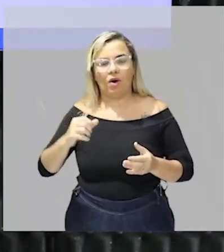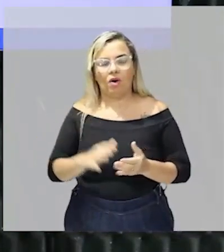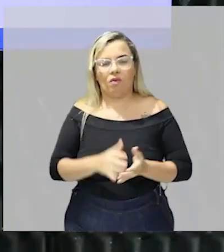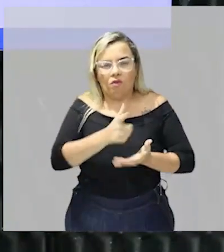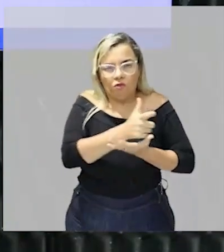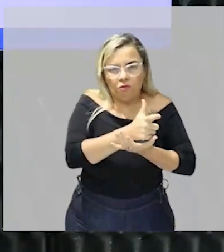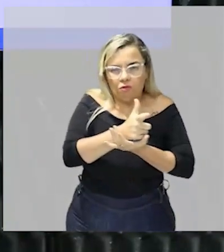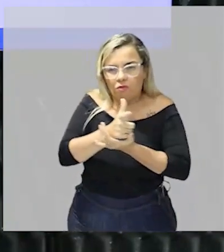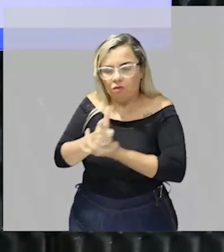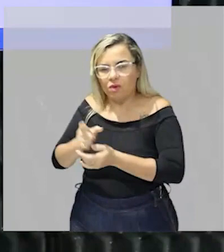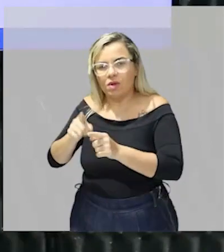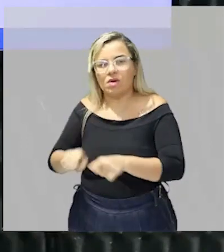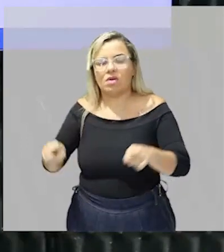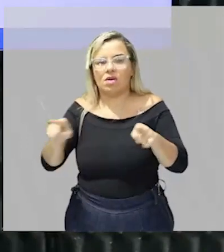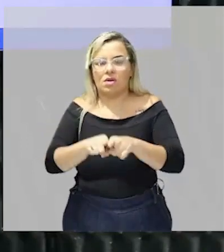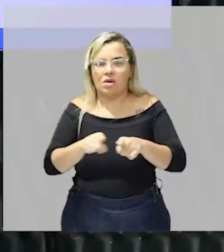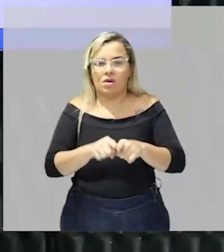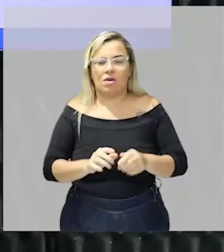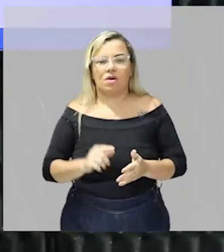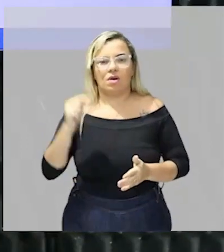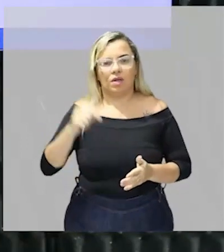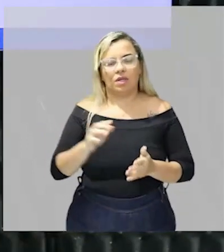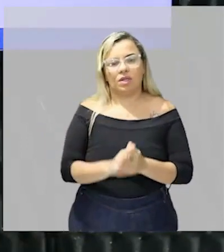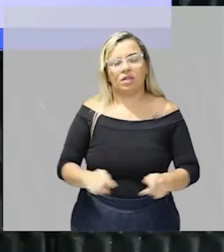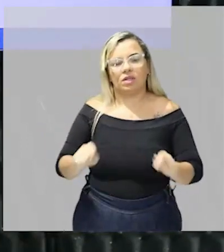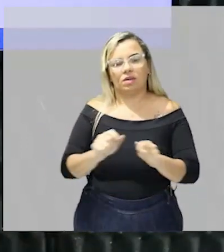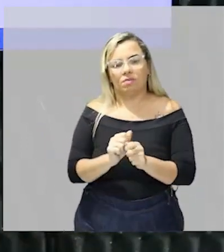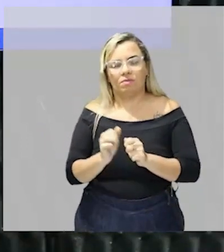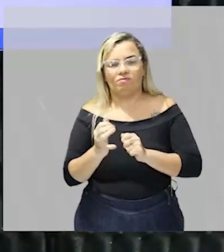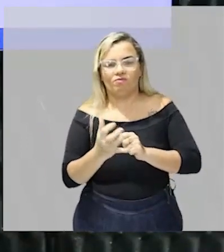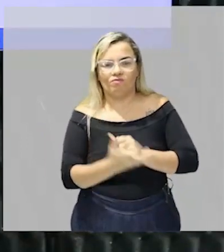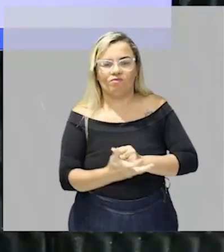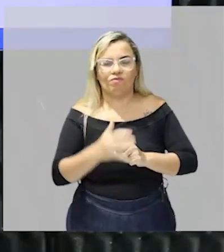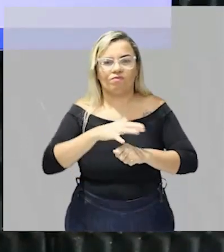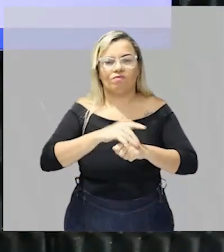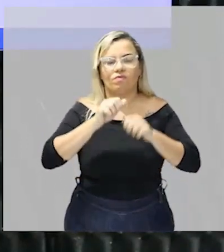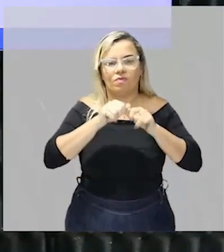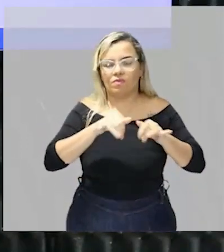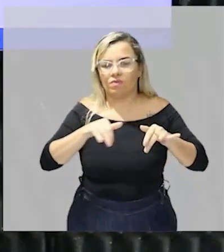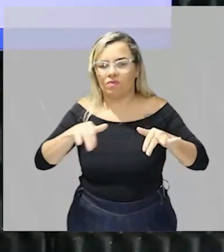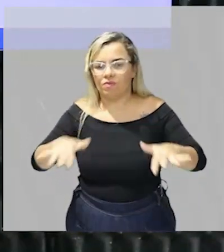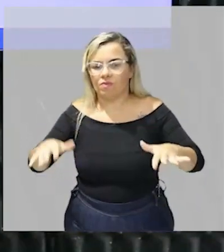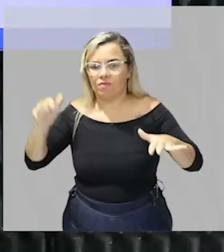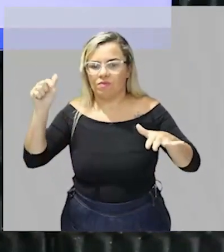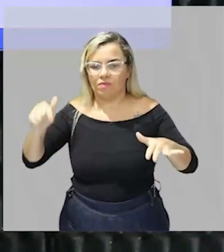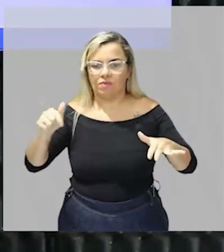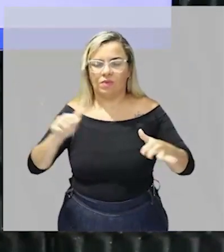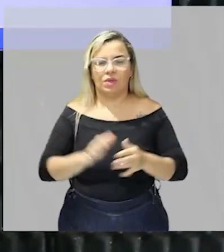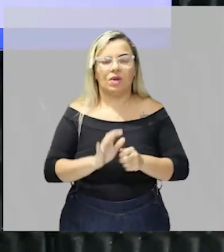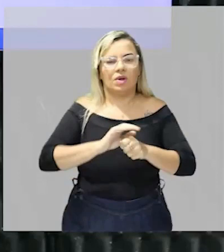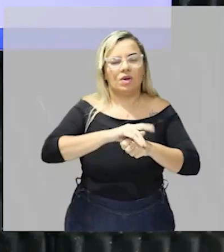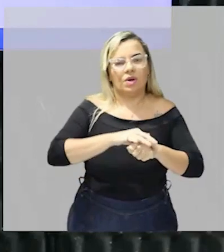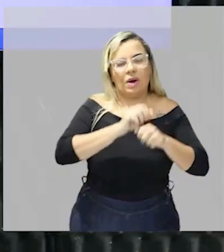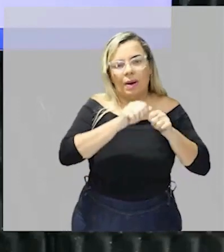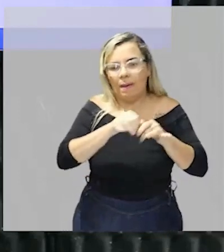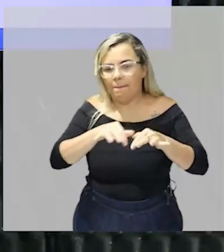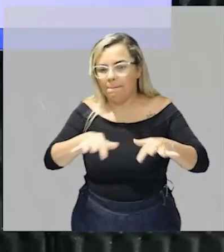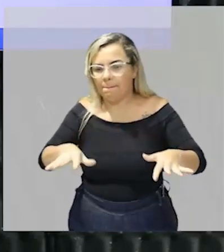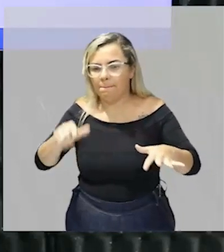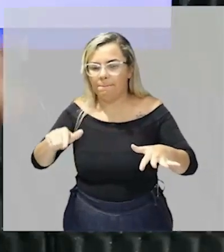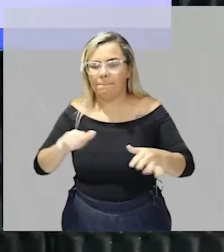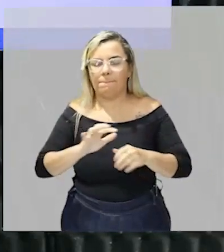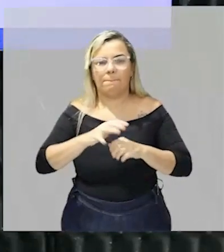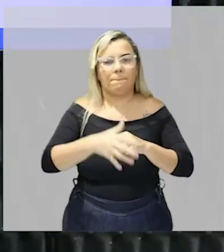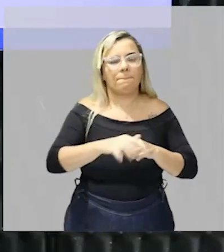as epidemias, como a varíola, que o sistema imunológico desses nativos não estava acostumado, eles usaram até